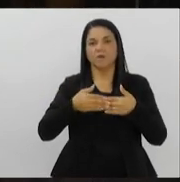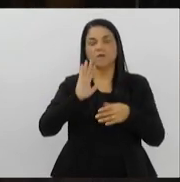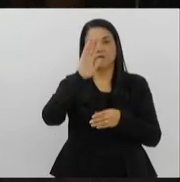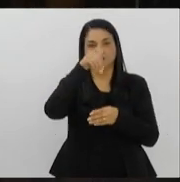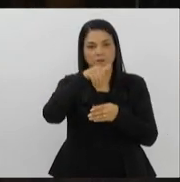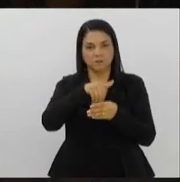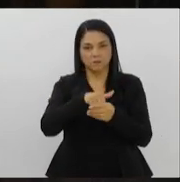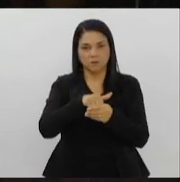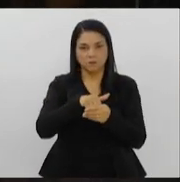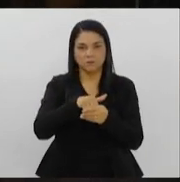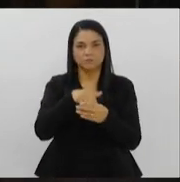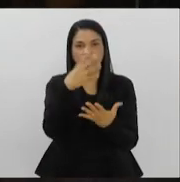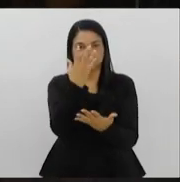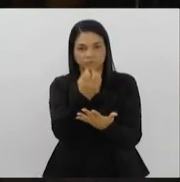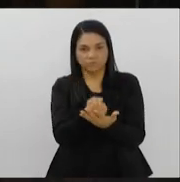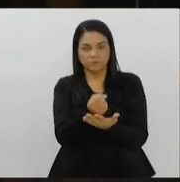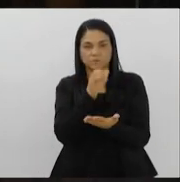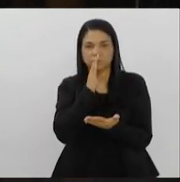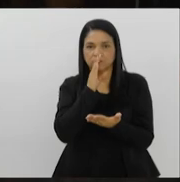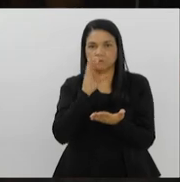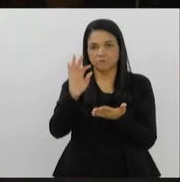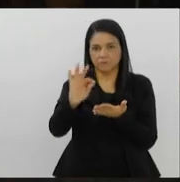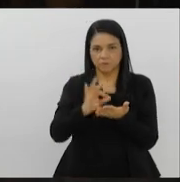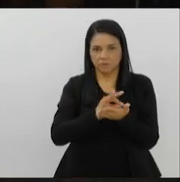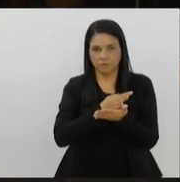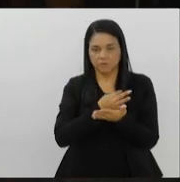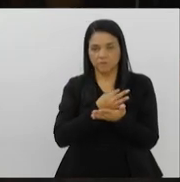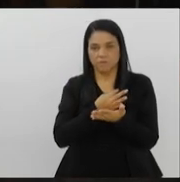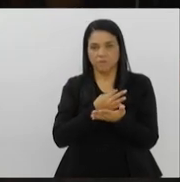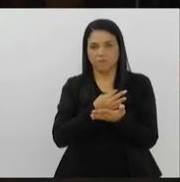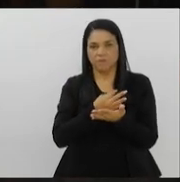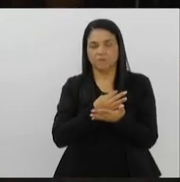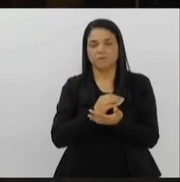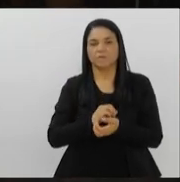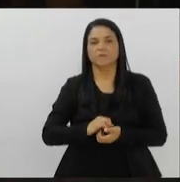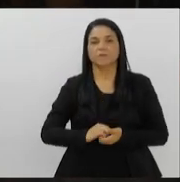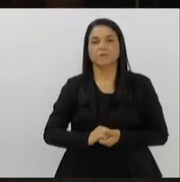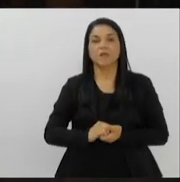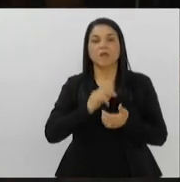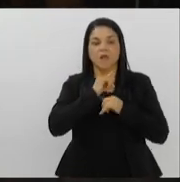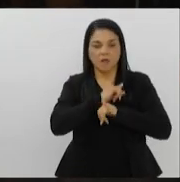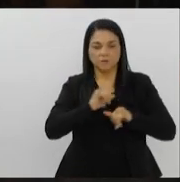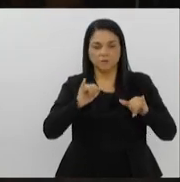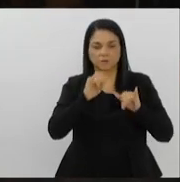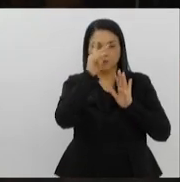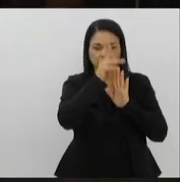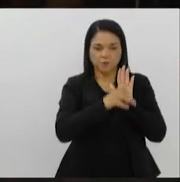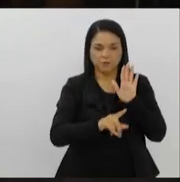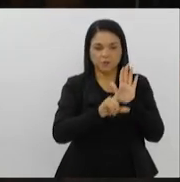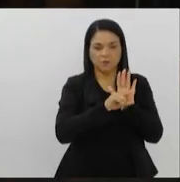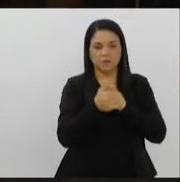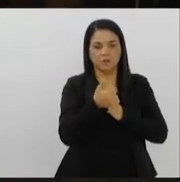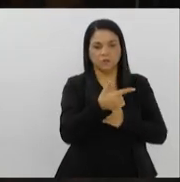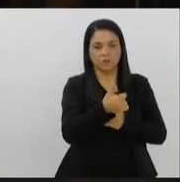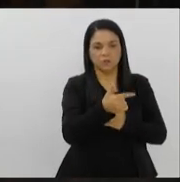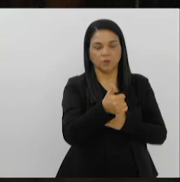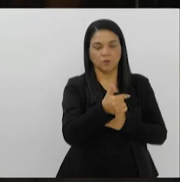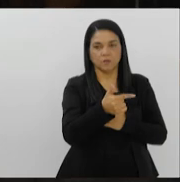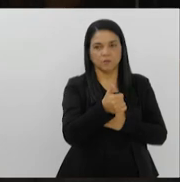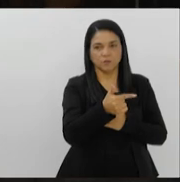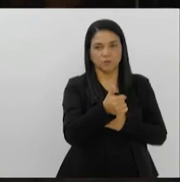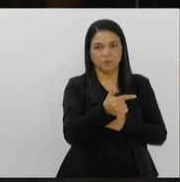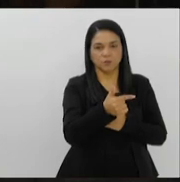votação, os senhores que aprovam permaneçam como estão, aprovado, vai autógrafo. Anuncio, projeto de lei número